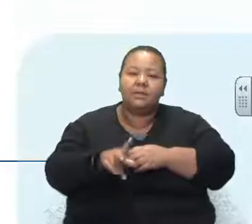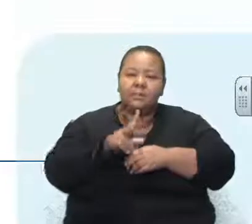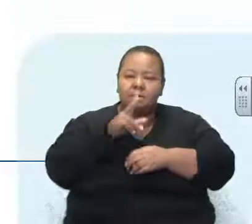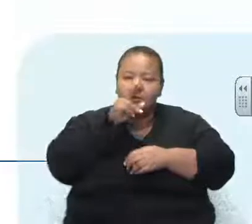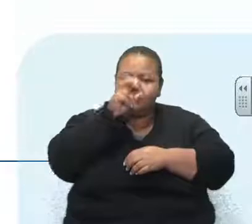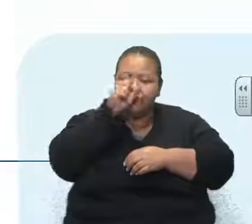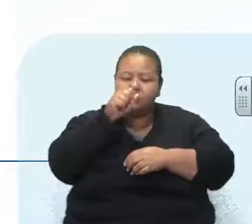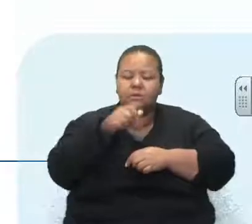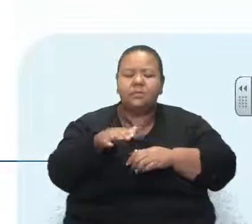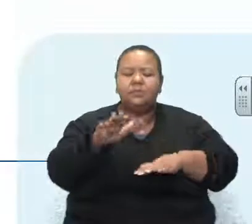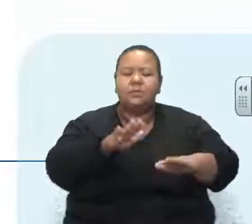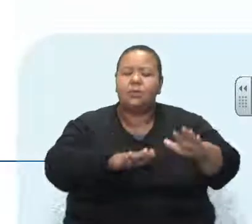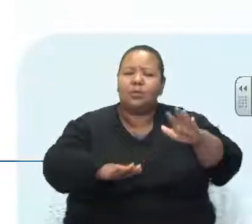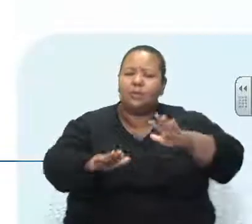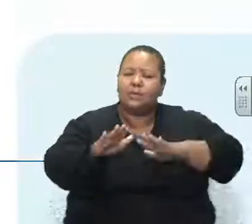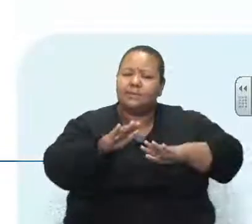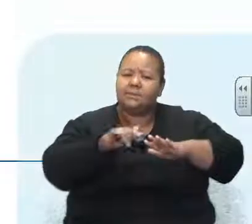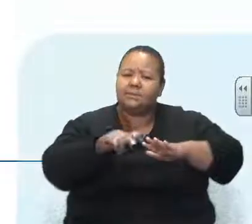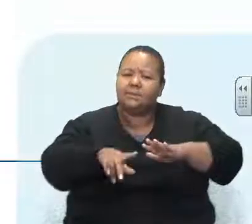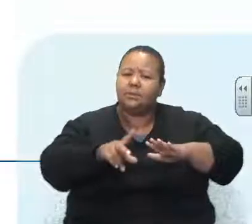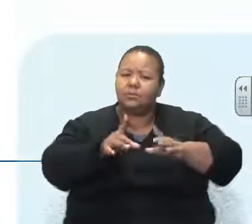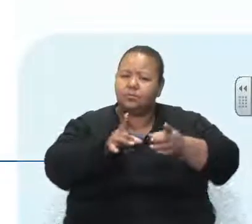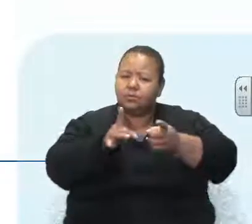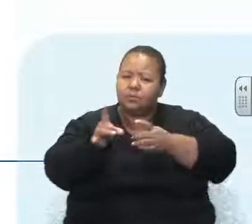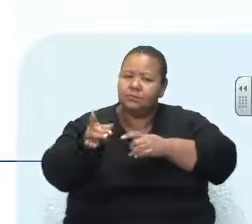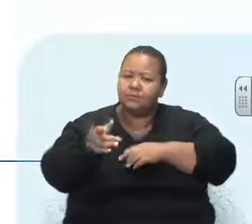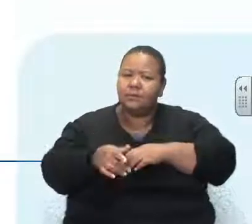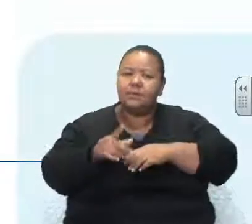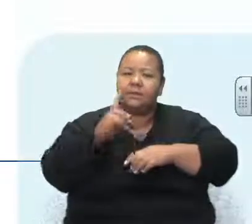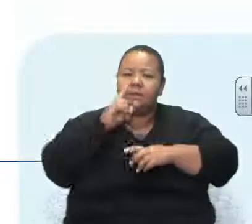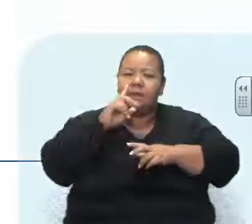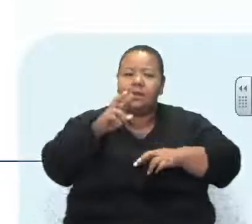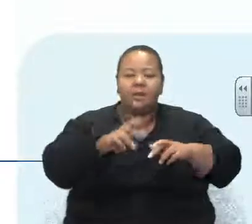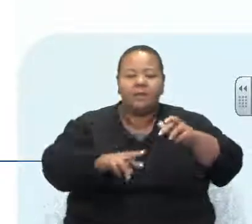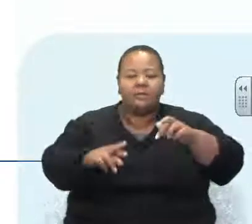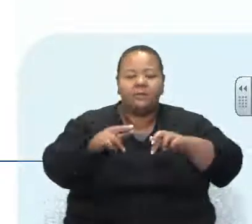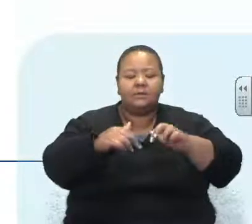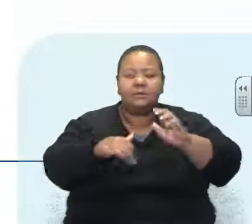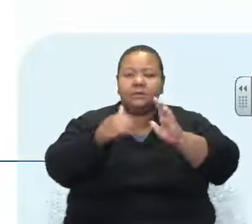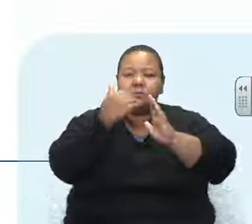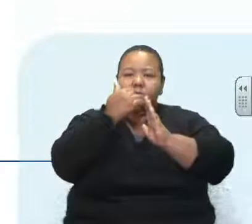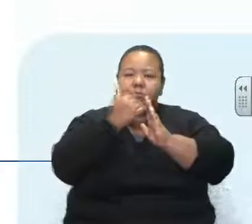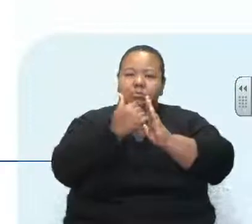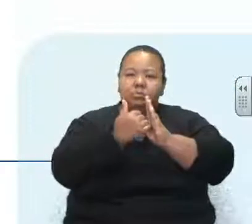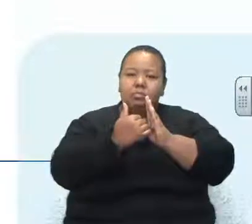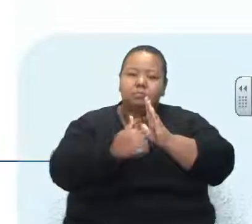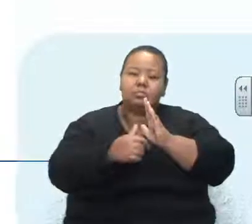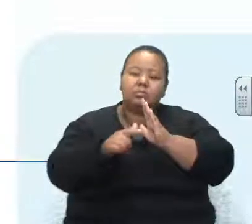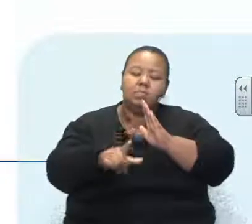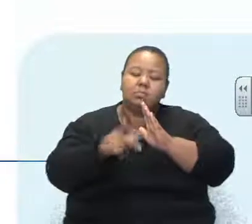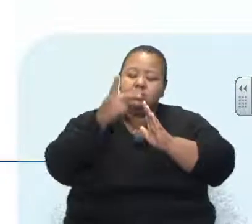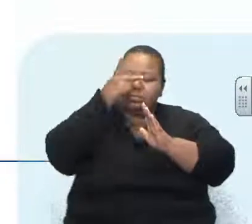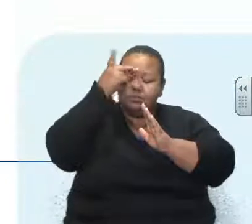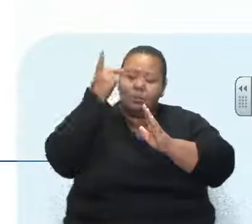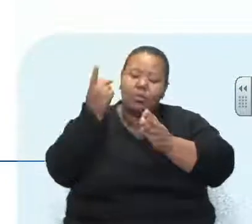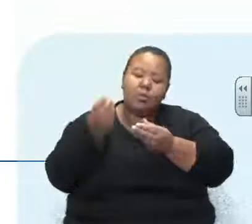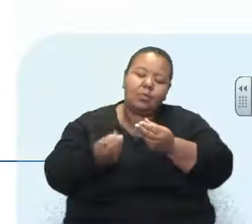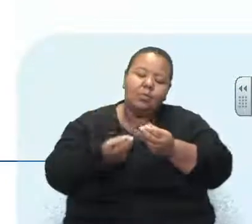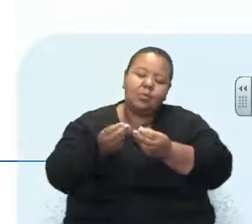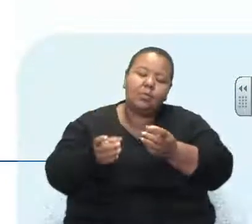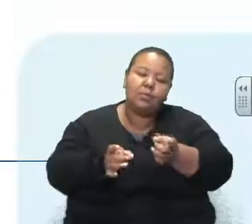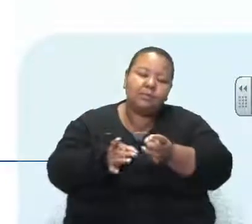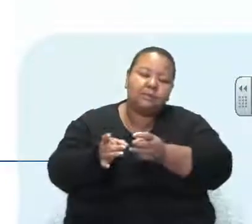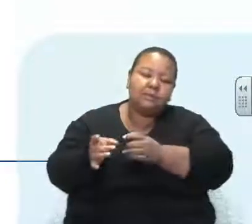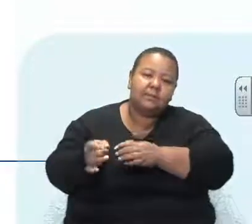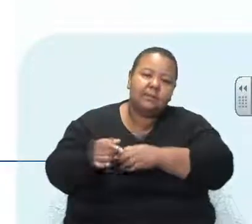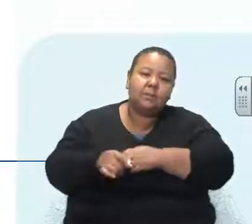dessa força de venda, a avaliação de determinações de cotas, a avaliação de desempenho desses vendedores, a avaliação do